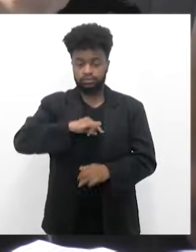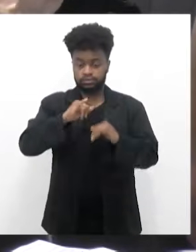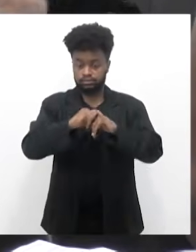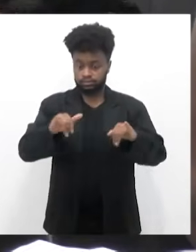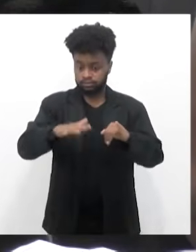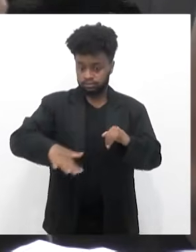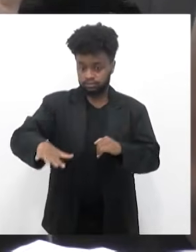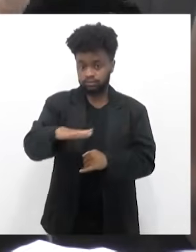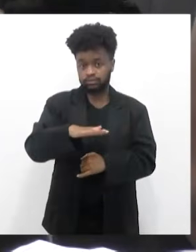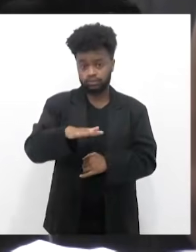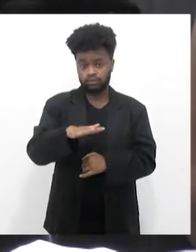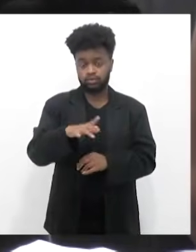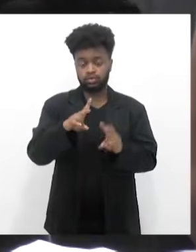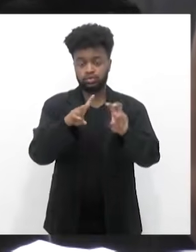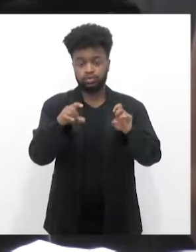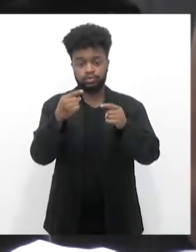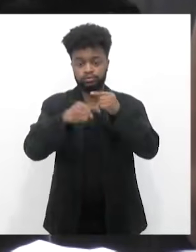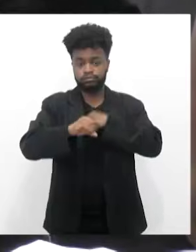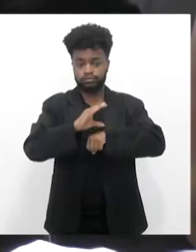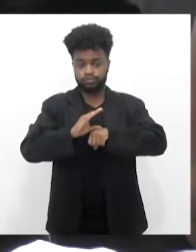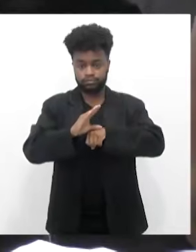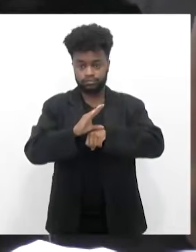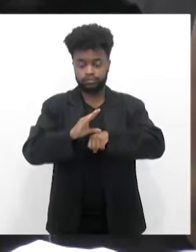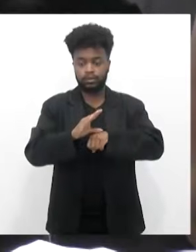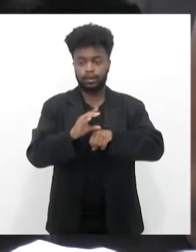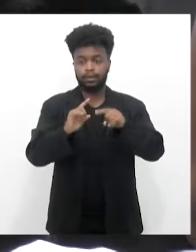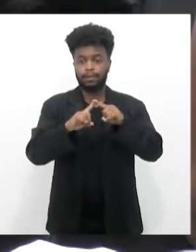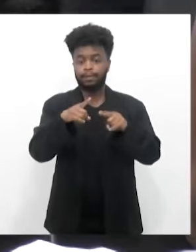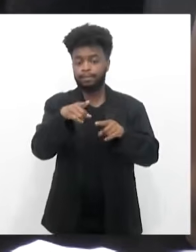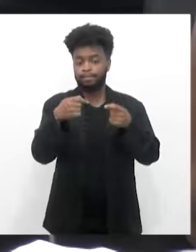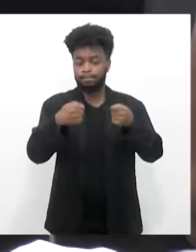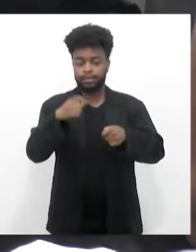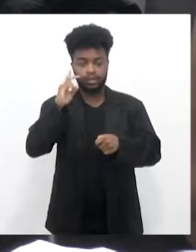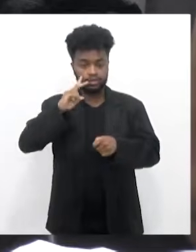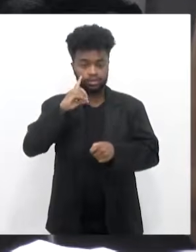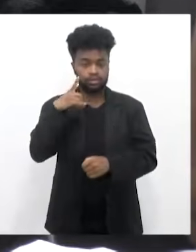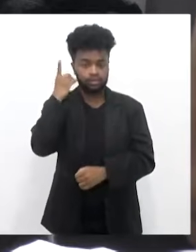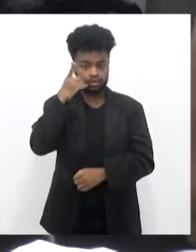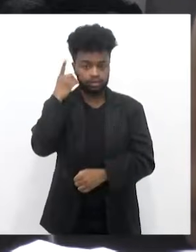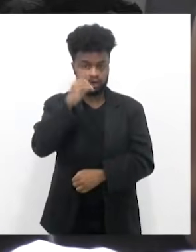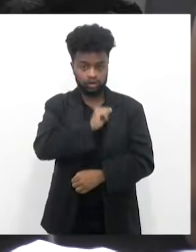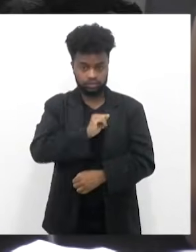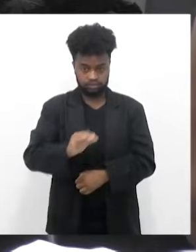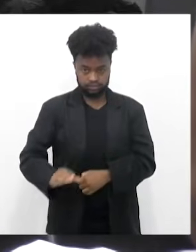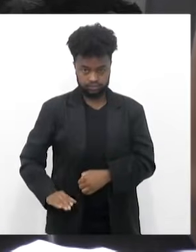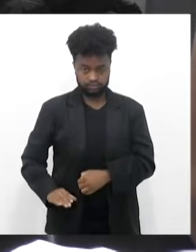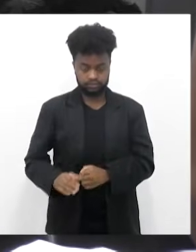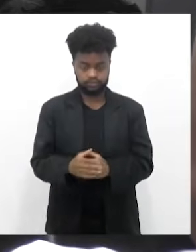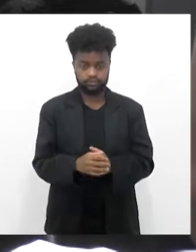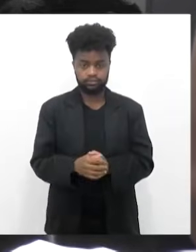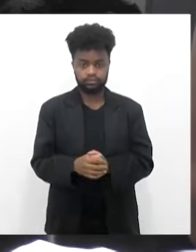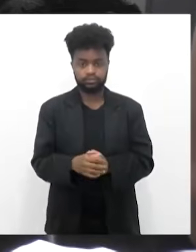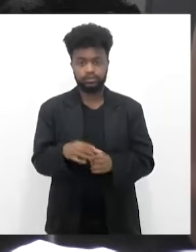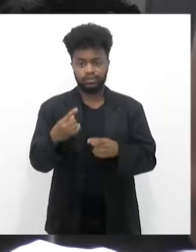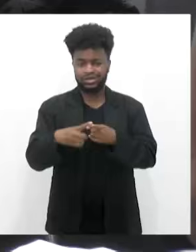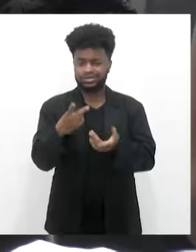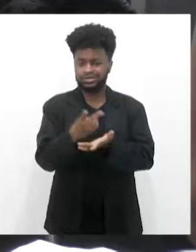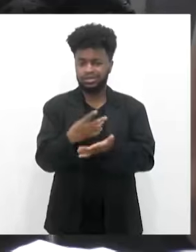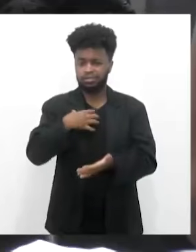generalizar a inconstitucionalidade. Só de lembrar do deputado André Siciliano, que ficava